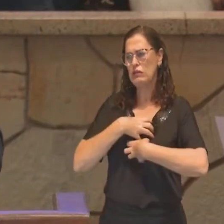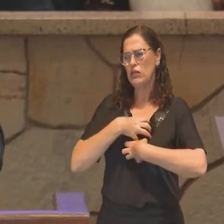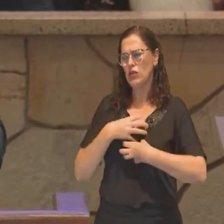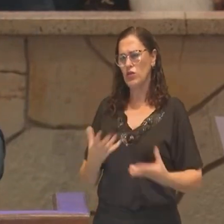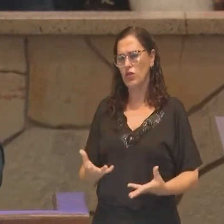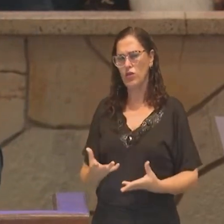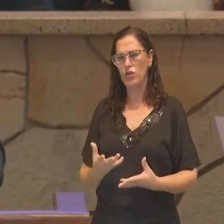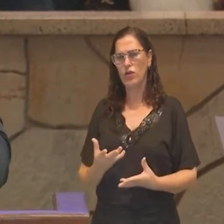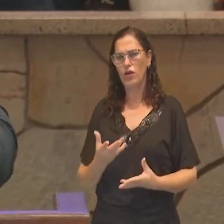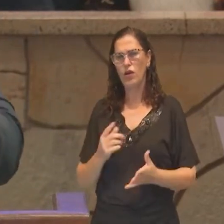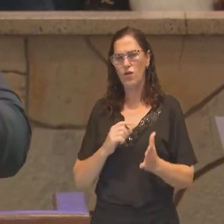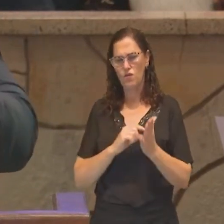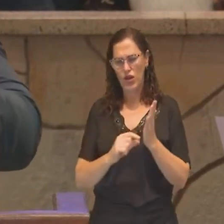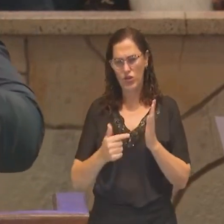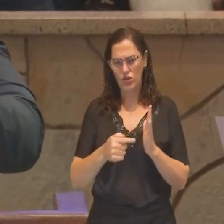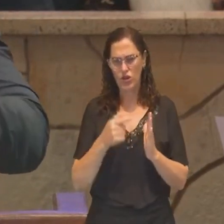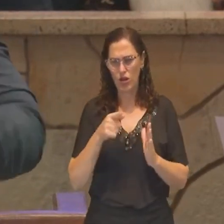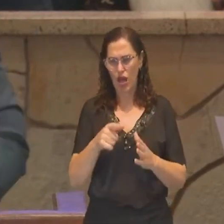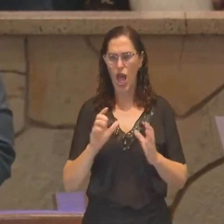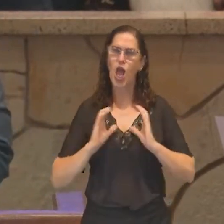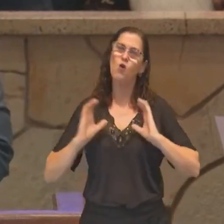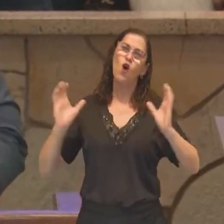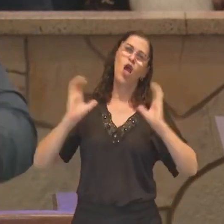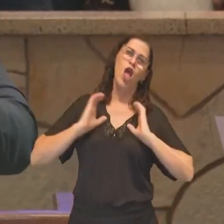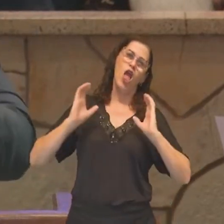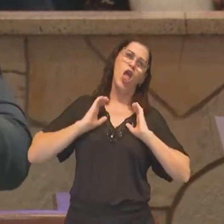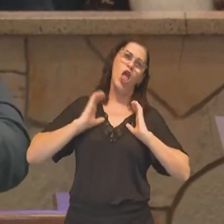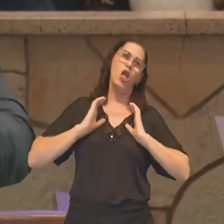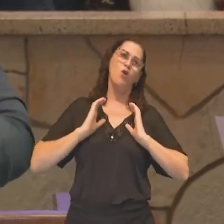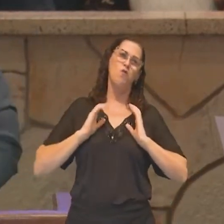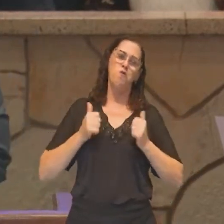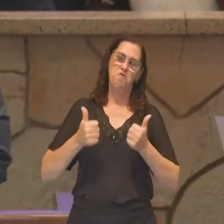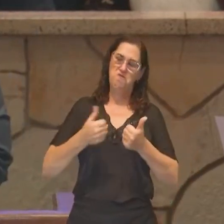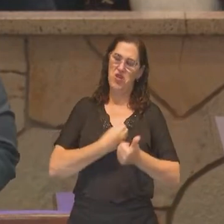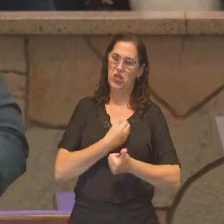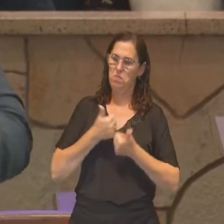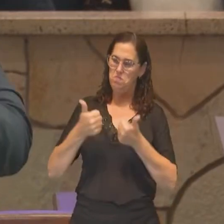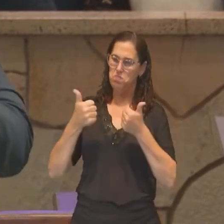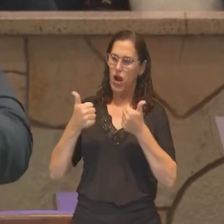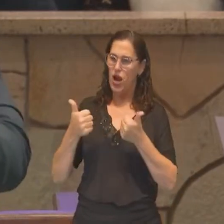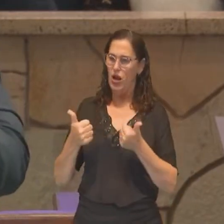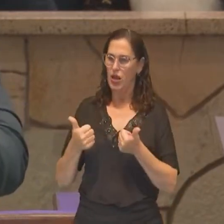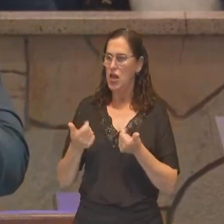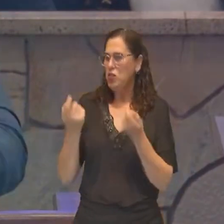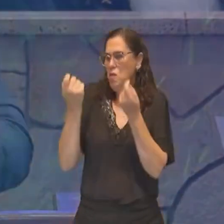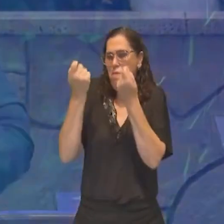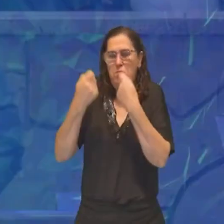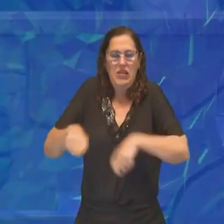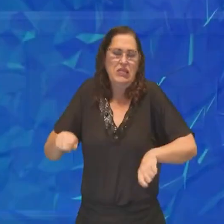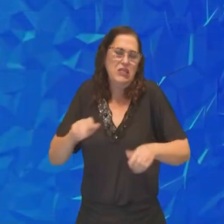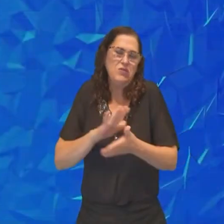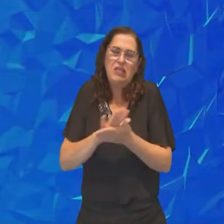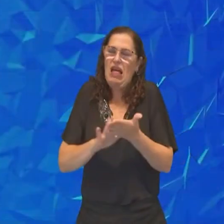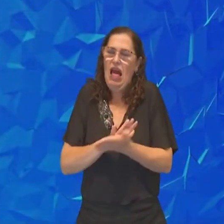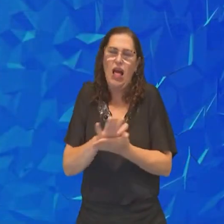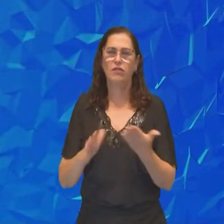Você diz, verso 17: sou rico, estou bem de vida, não preciso de nada.